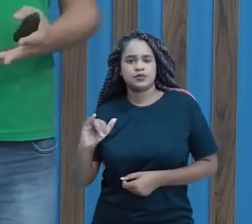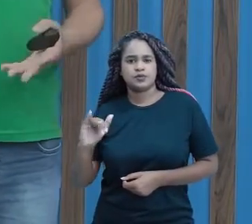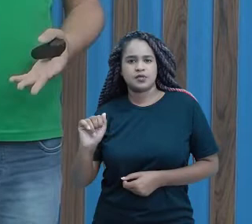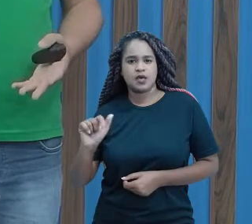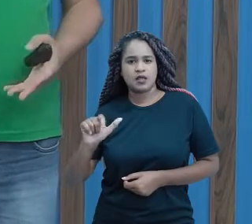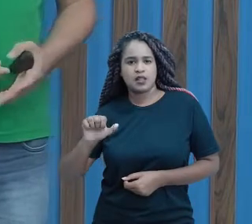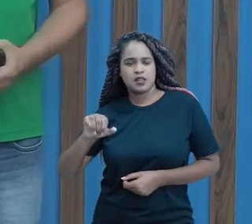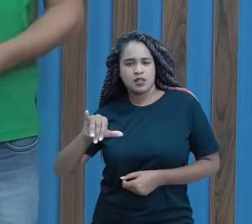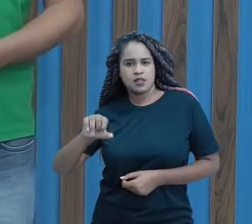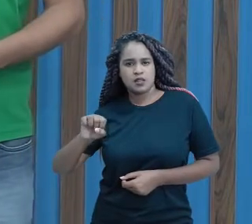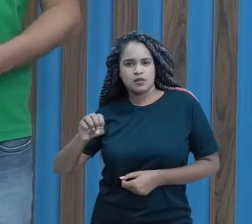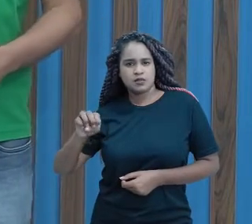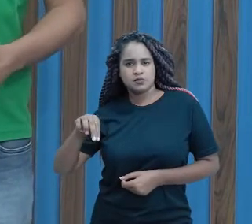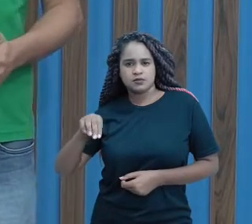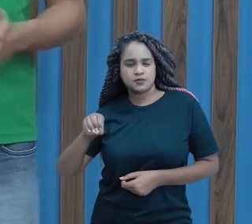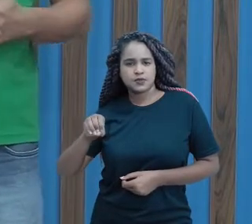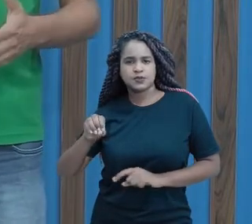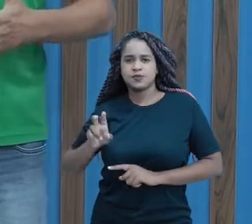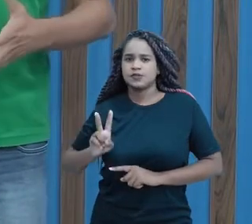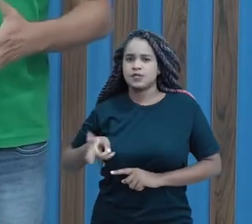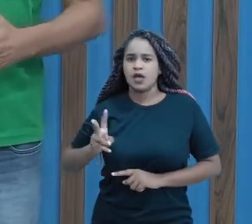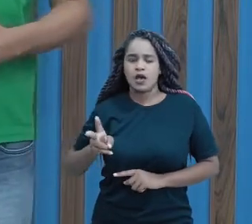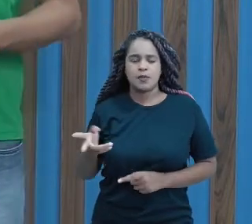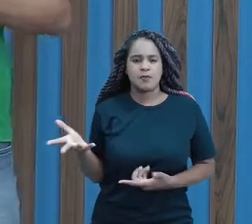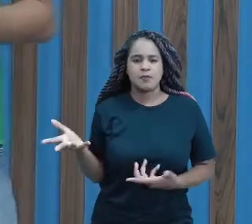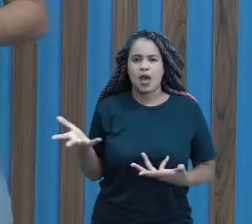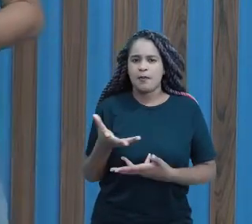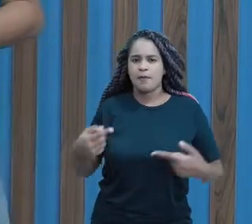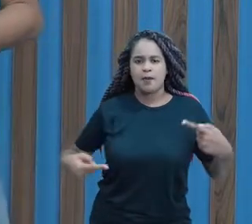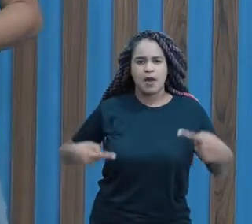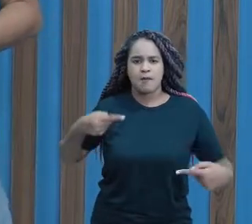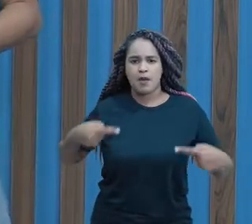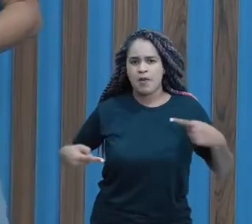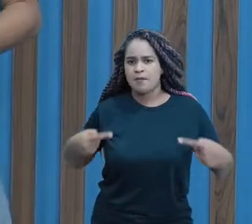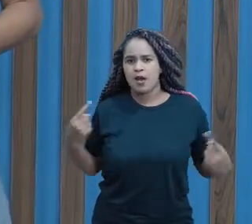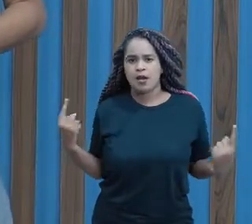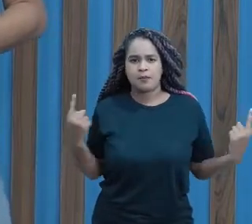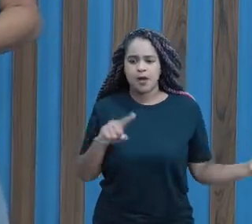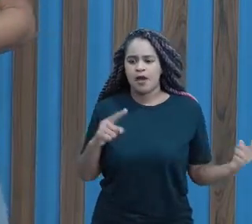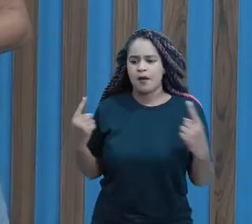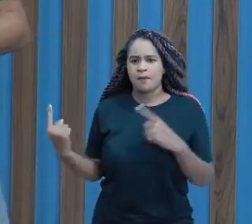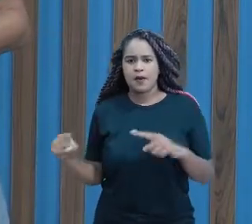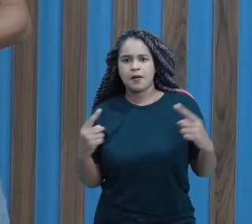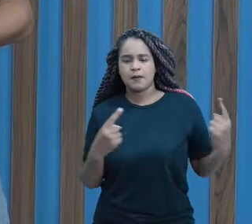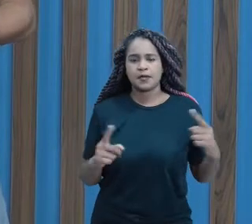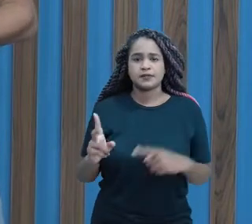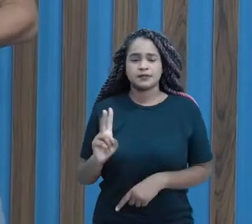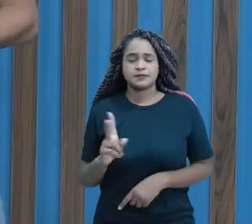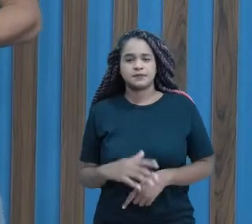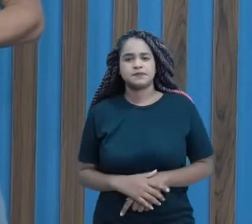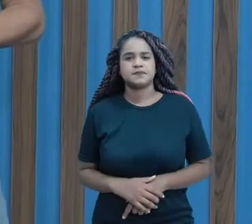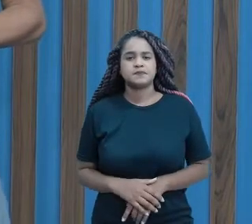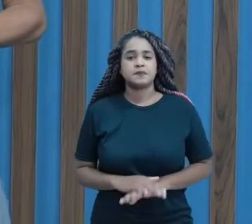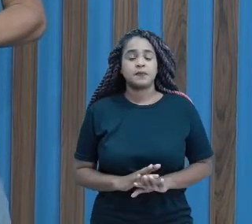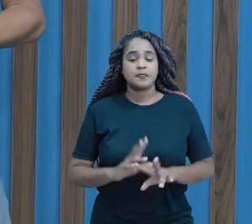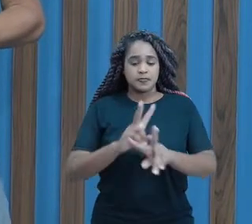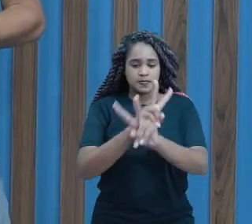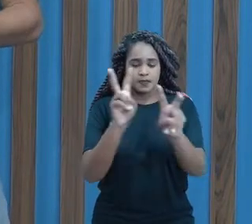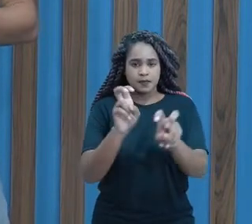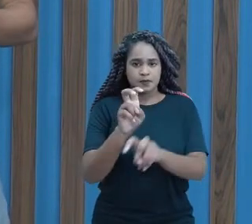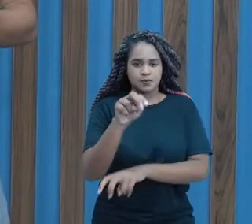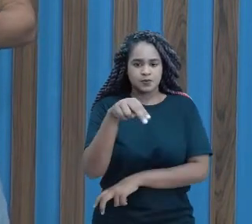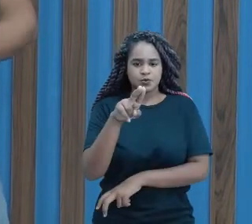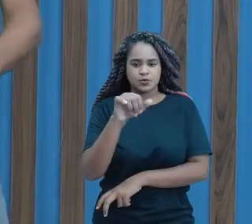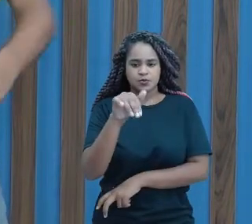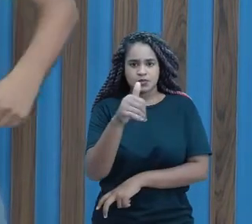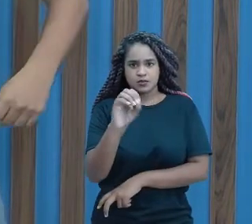isso, estava ligado a essa disputa. Enfim, então é isso, né, gente? E aí, voltando a falar sobre a União Soviética, eu